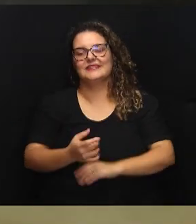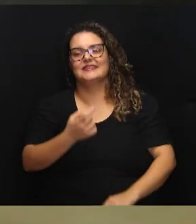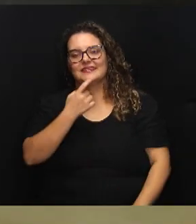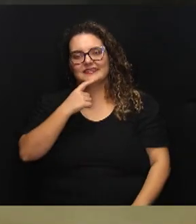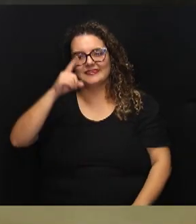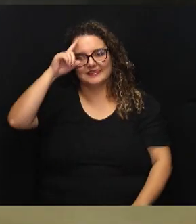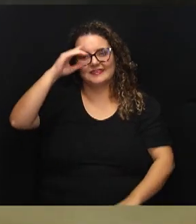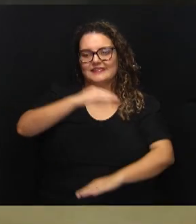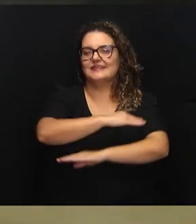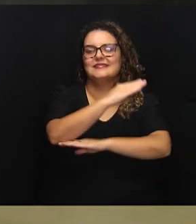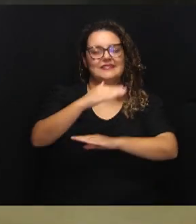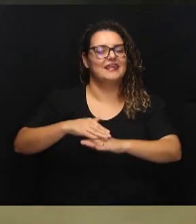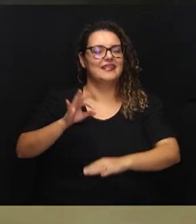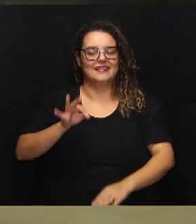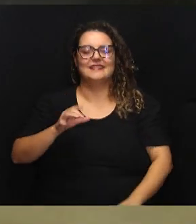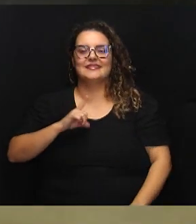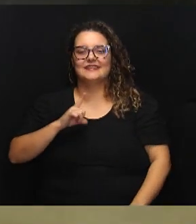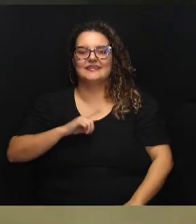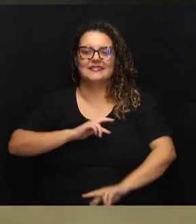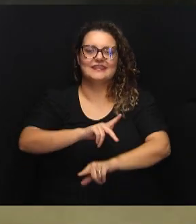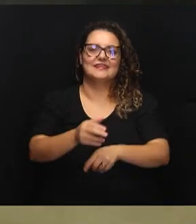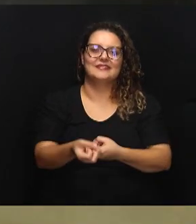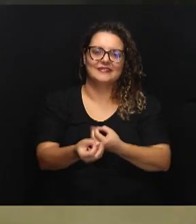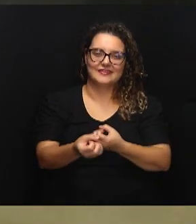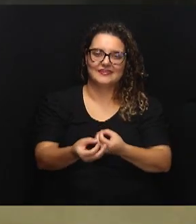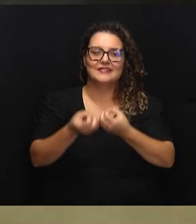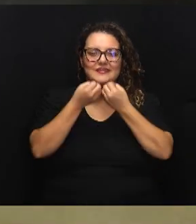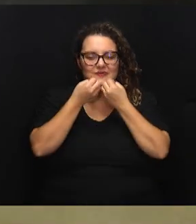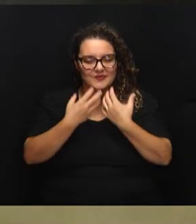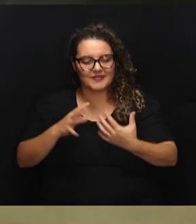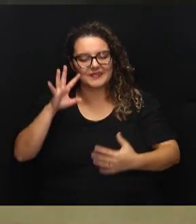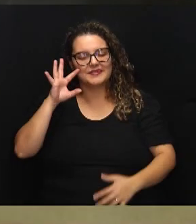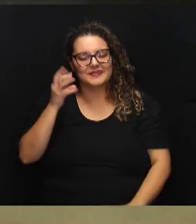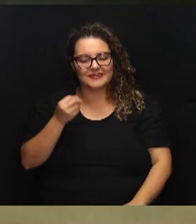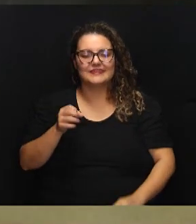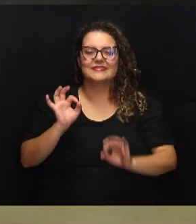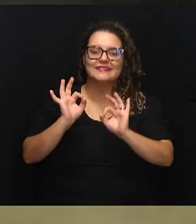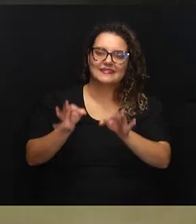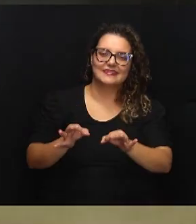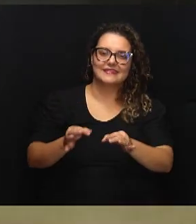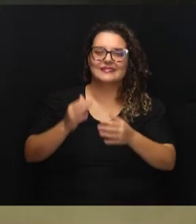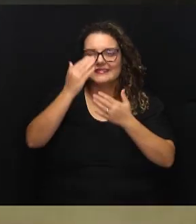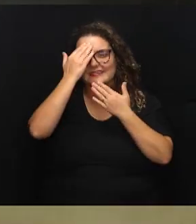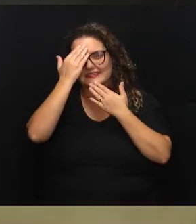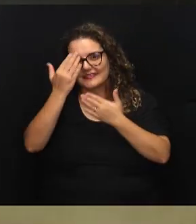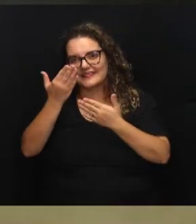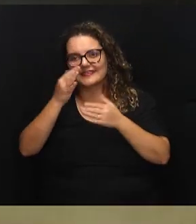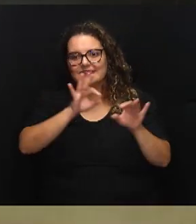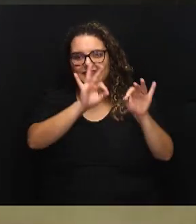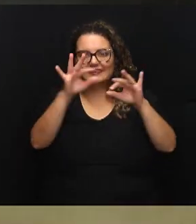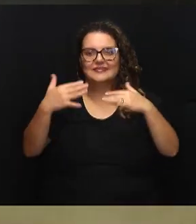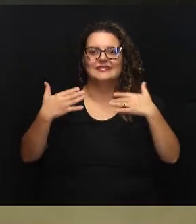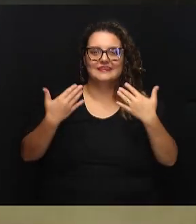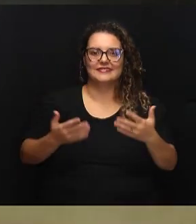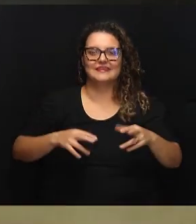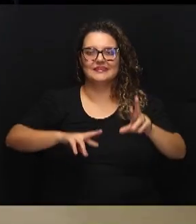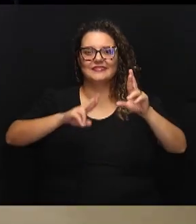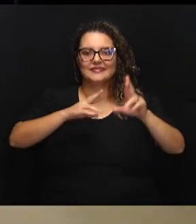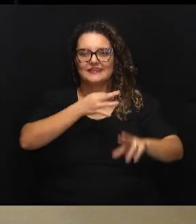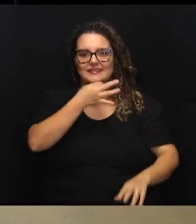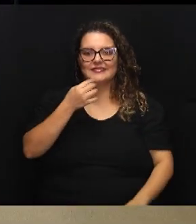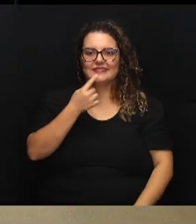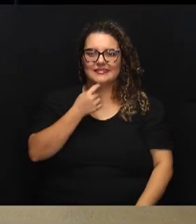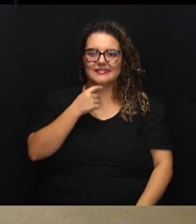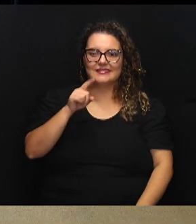tenho certeza que você vai ter muita informação e muito conhecimento, tá certo? Agradecemos a sua audiência, então desejamos um ótimo